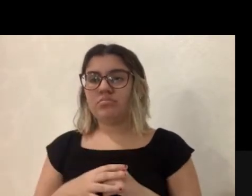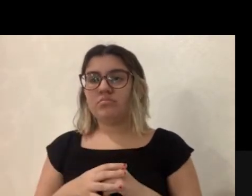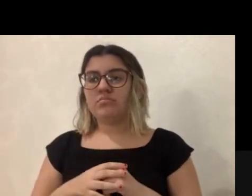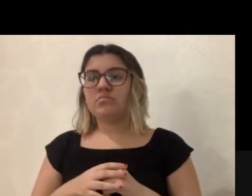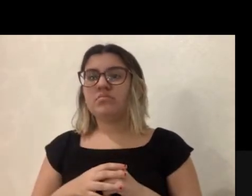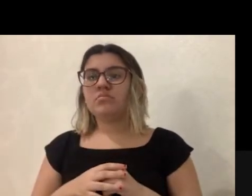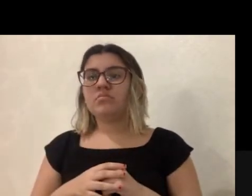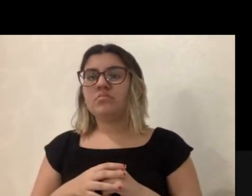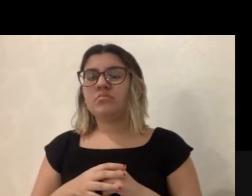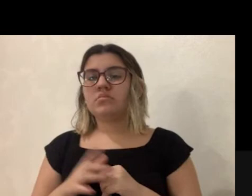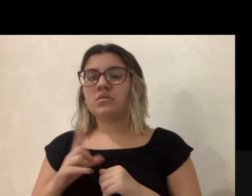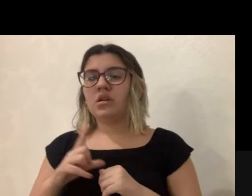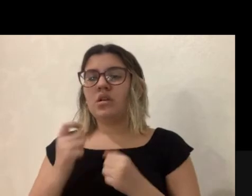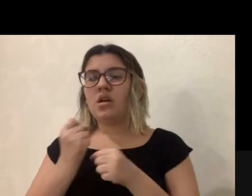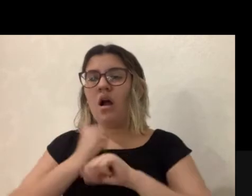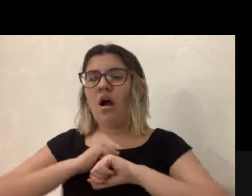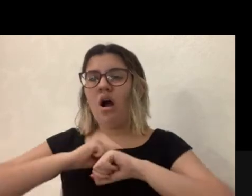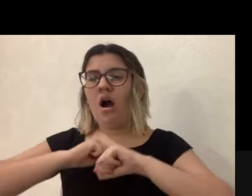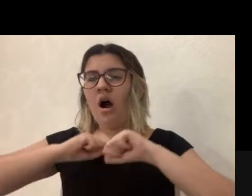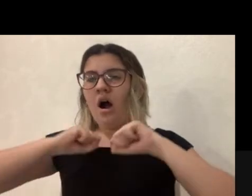Espreguiçam-se.